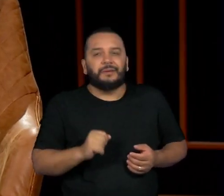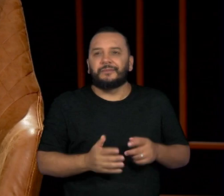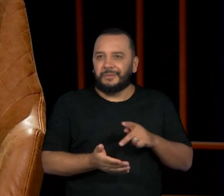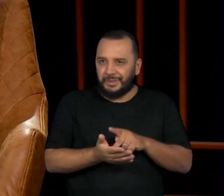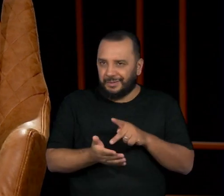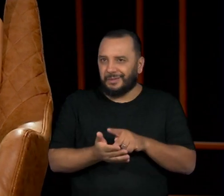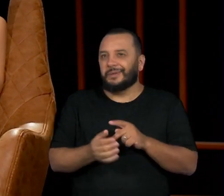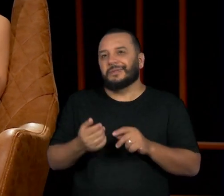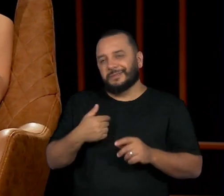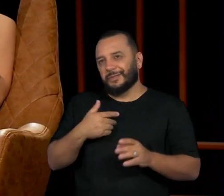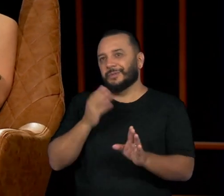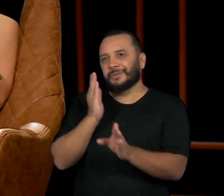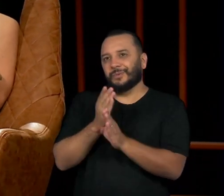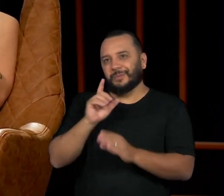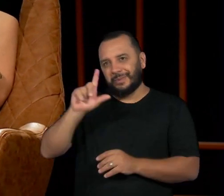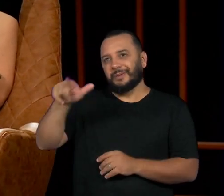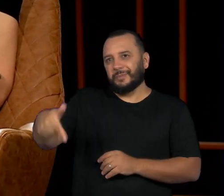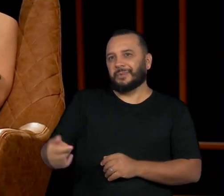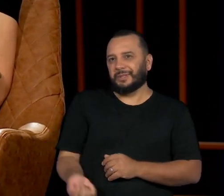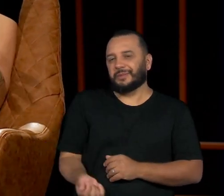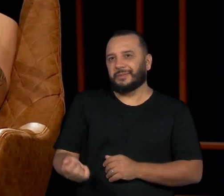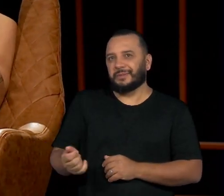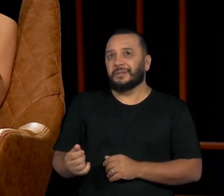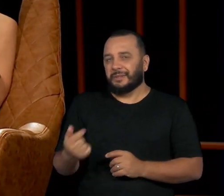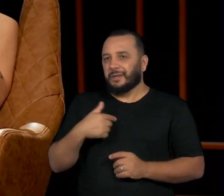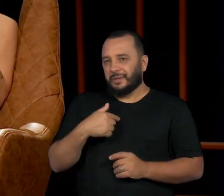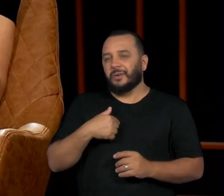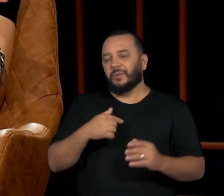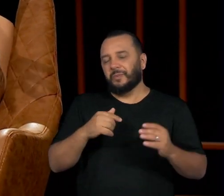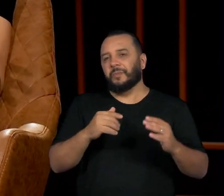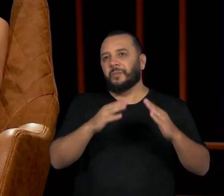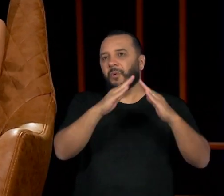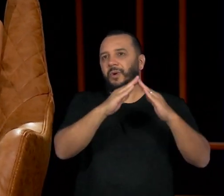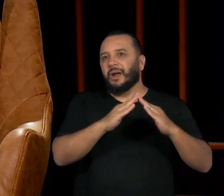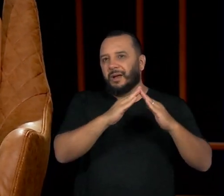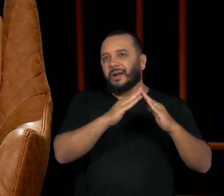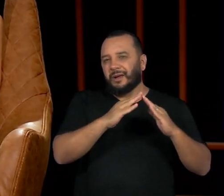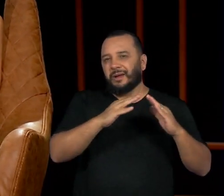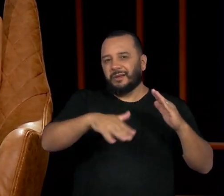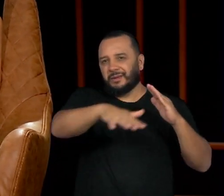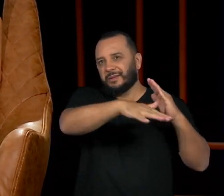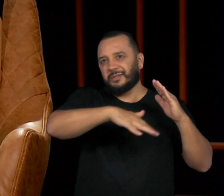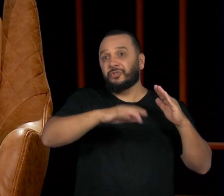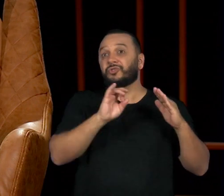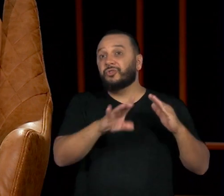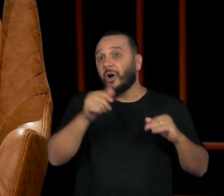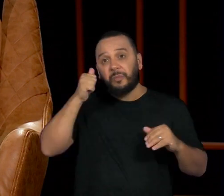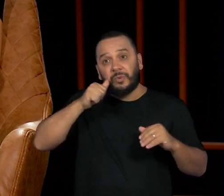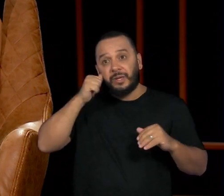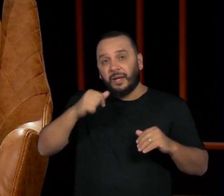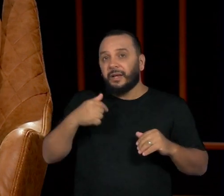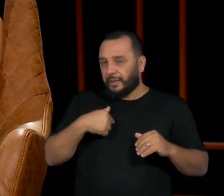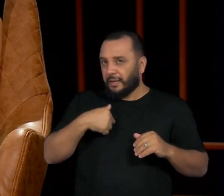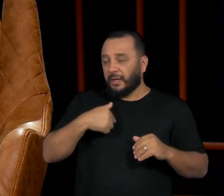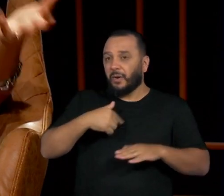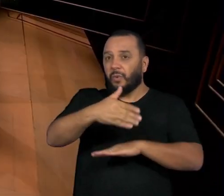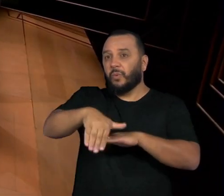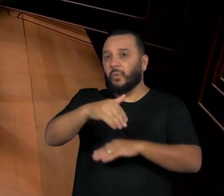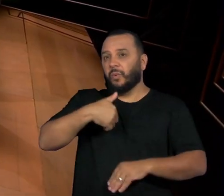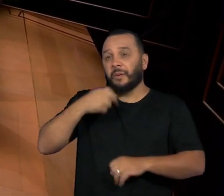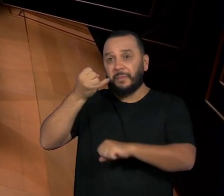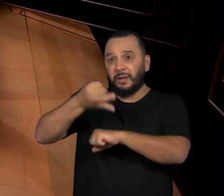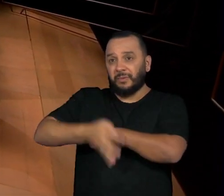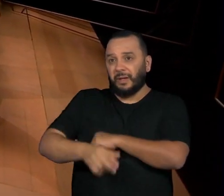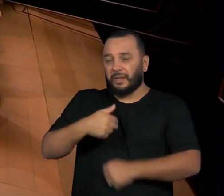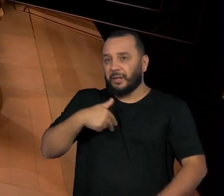Eu fui descobrir um tempo depois. Fui morar num pensionato que era só de mulheres. E um certo dia eu estou andando na rua de